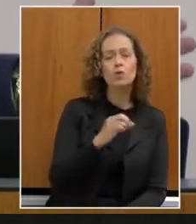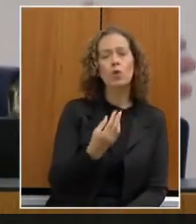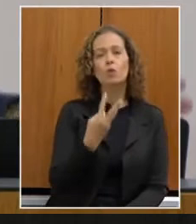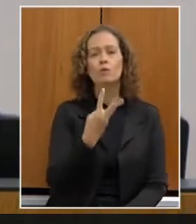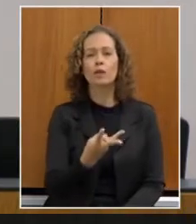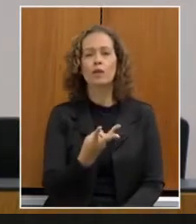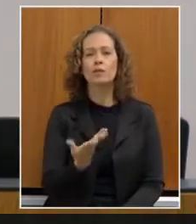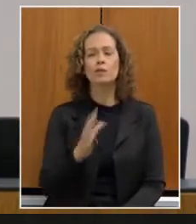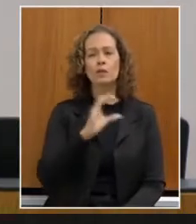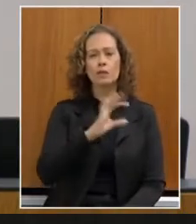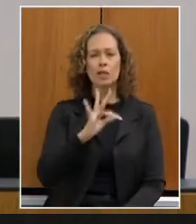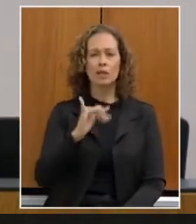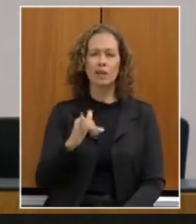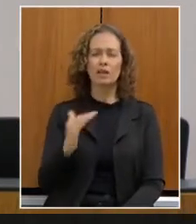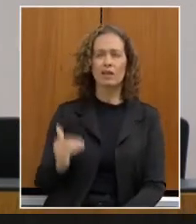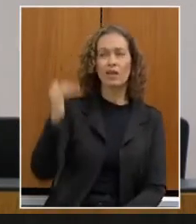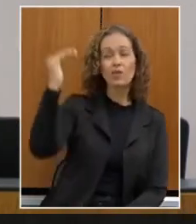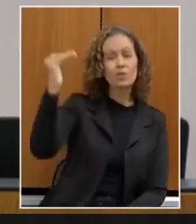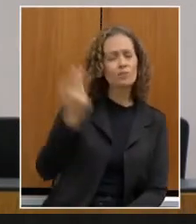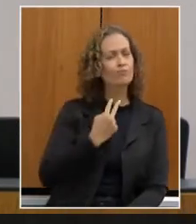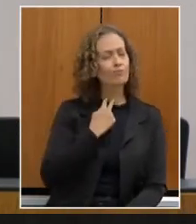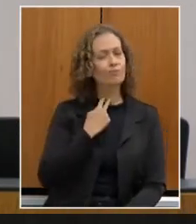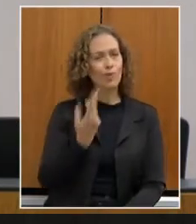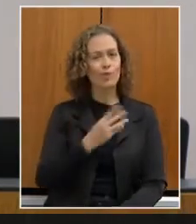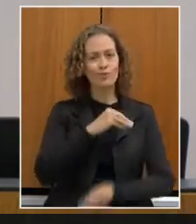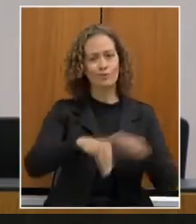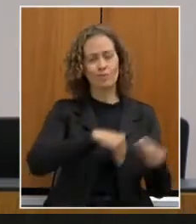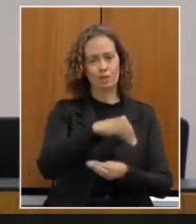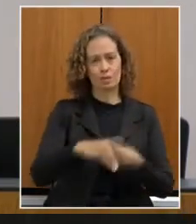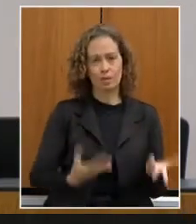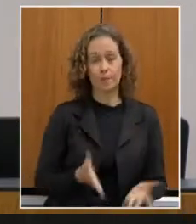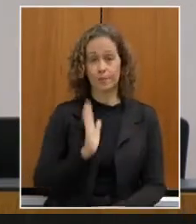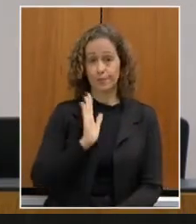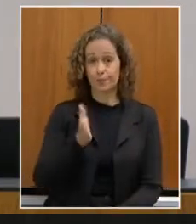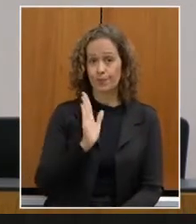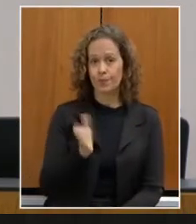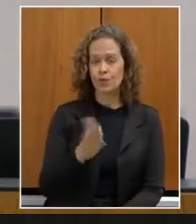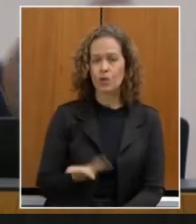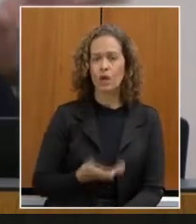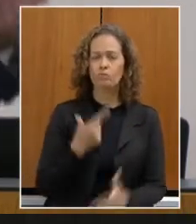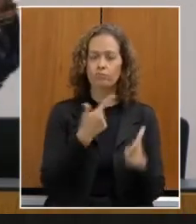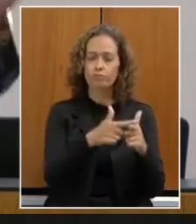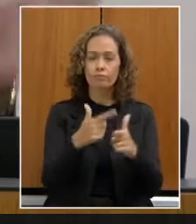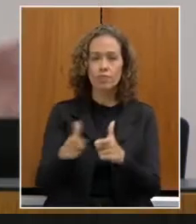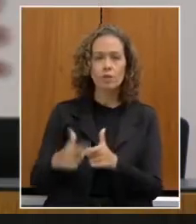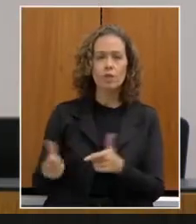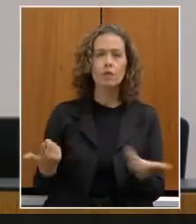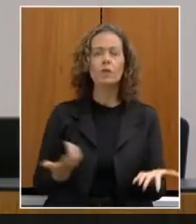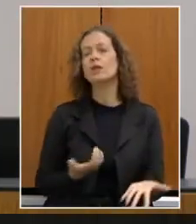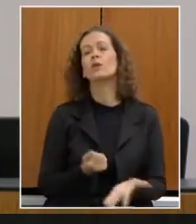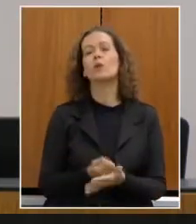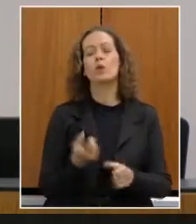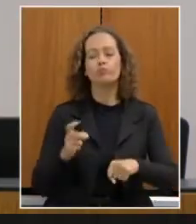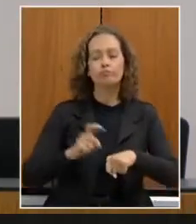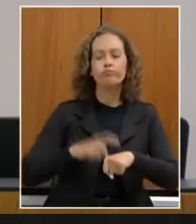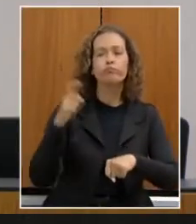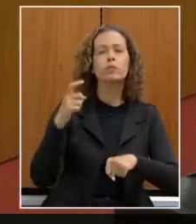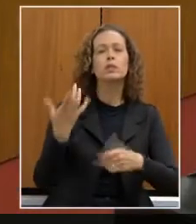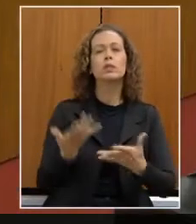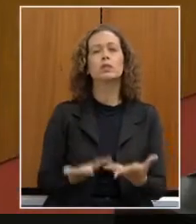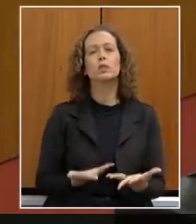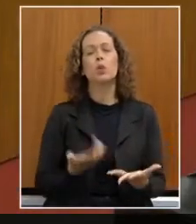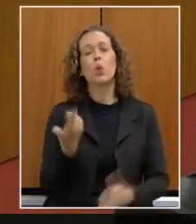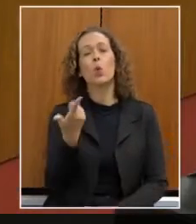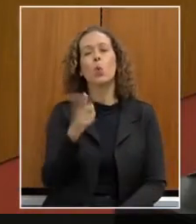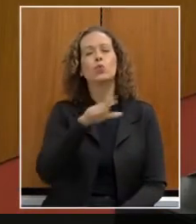O acontece? Tivemos vários acidentes por animais peçonhentos, o escorpião, tem que pegar um helicóptero, trazer uma criança lá da região